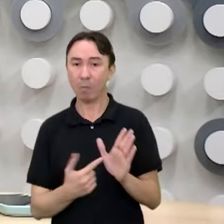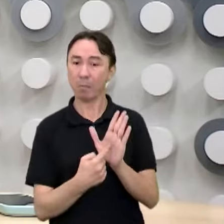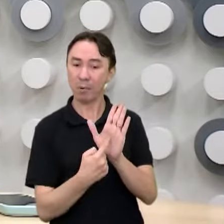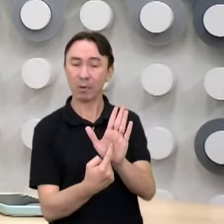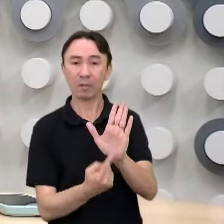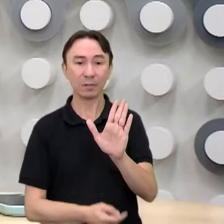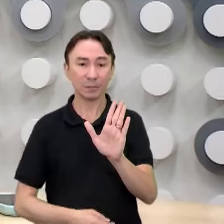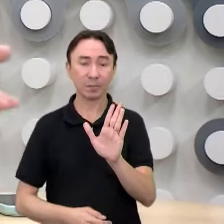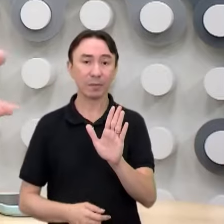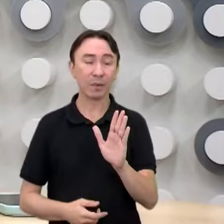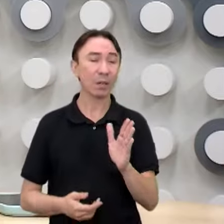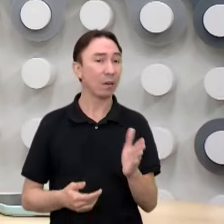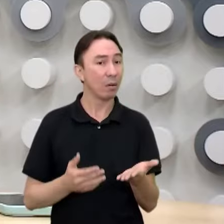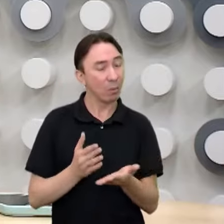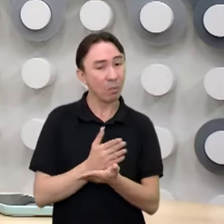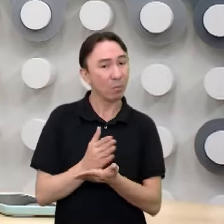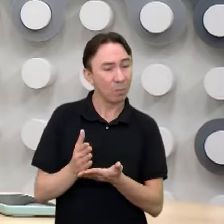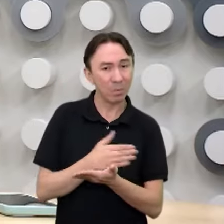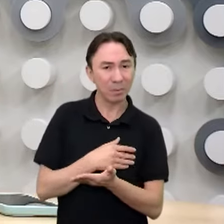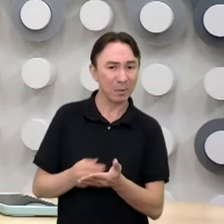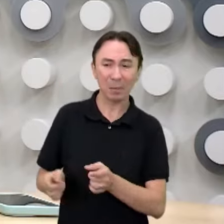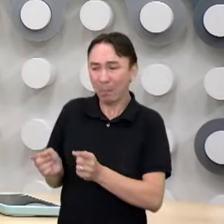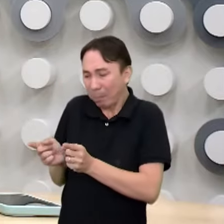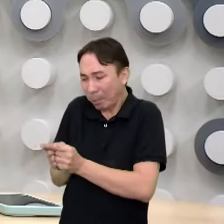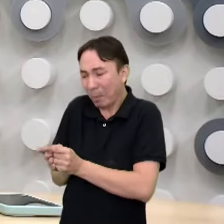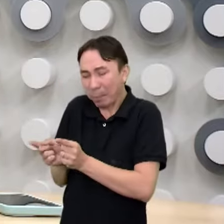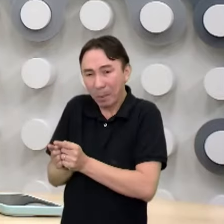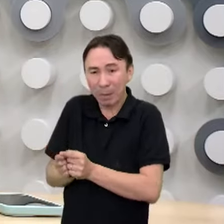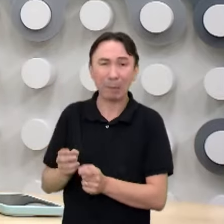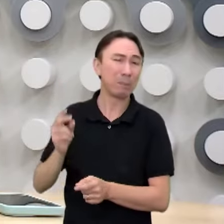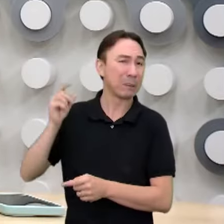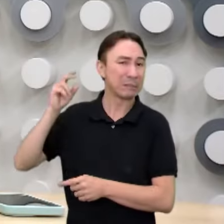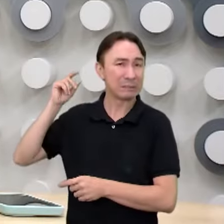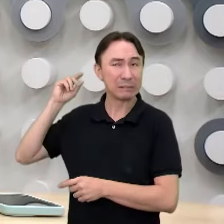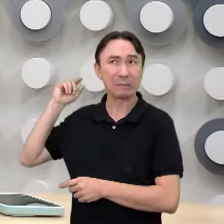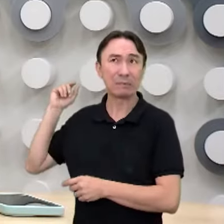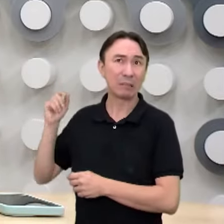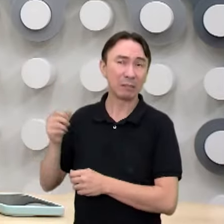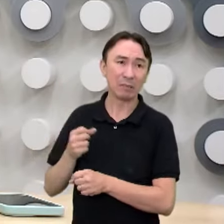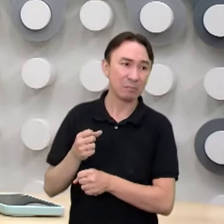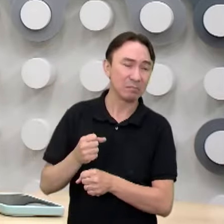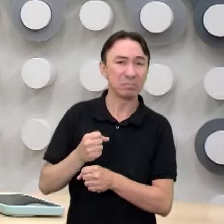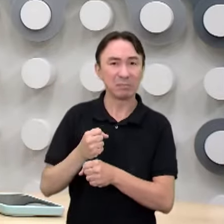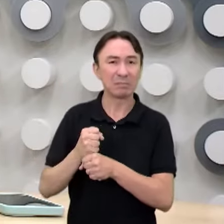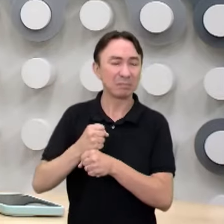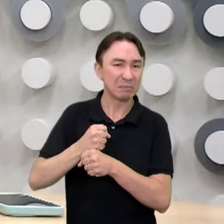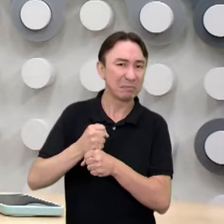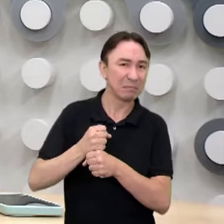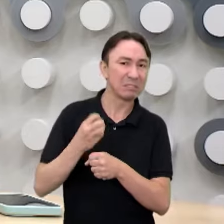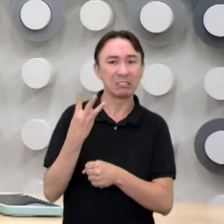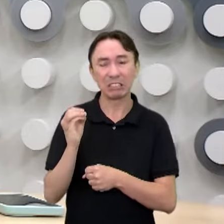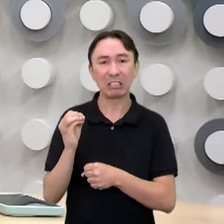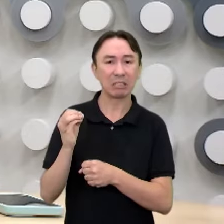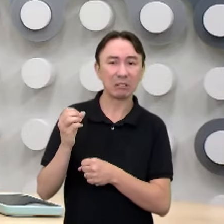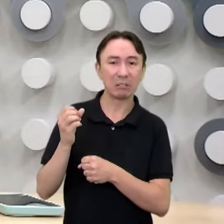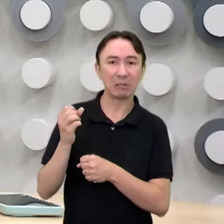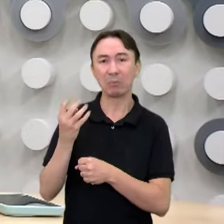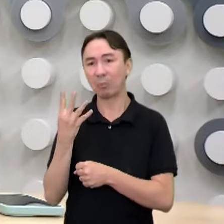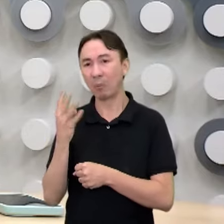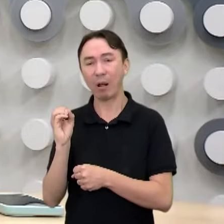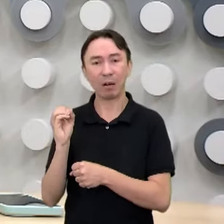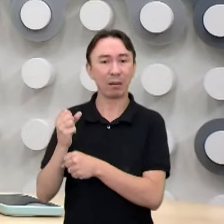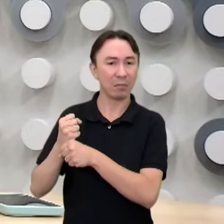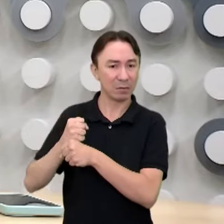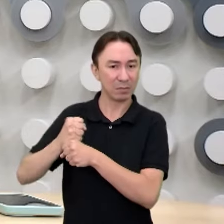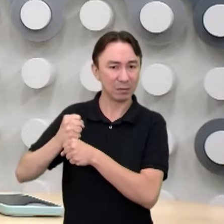não aparecem aí em mapas de placas tectônicas de 30 anos atrás, até mais, de 40 anos atrás, quando eu estudava aí,